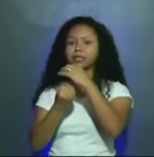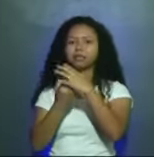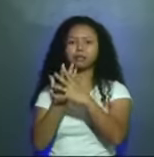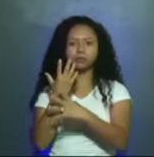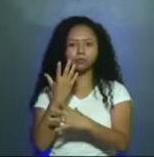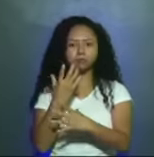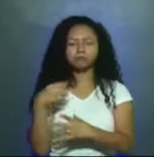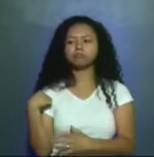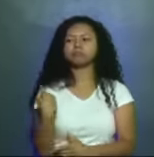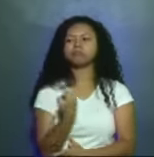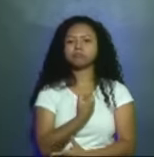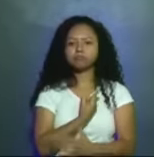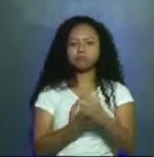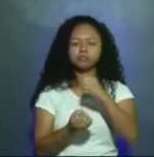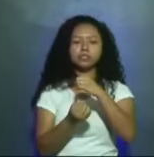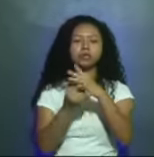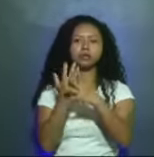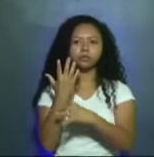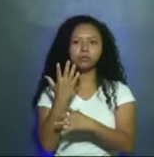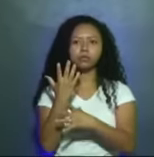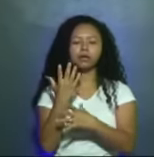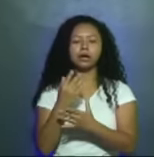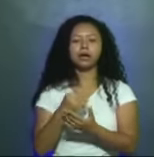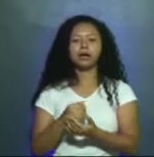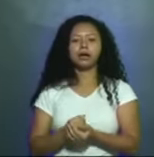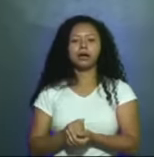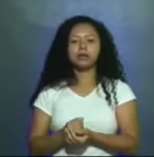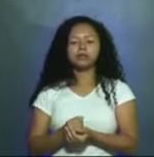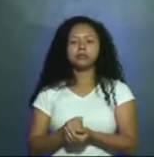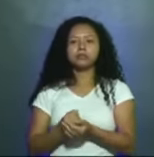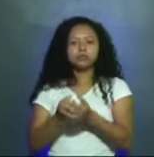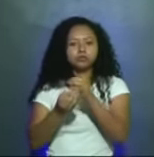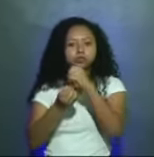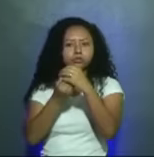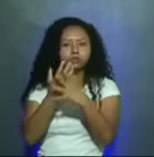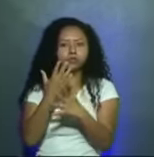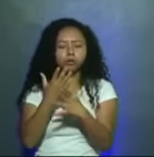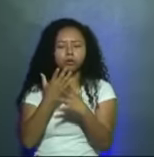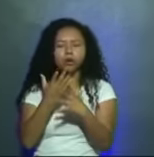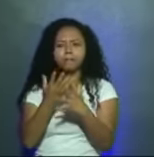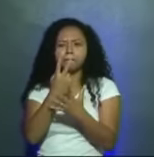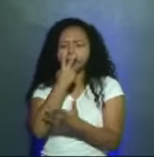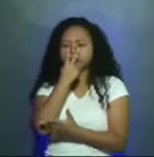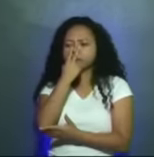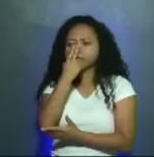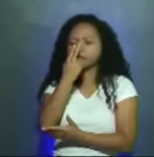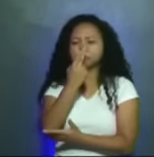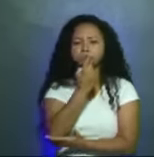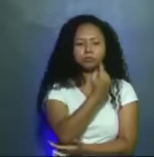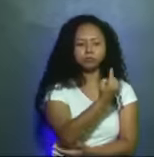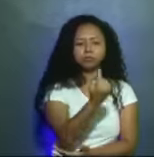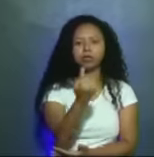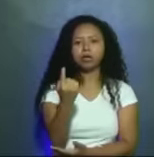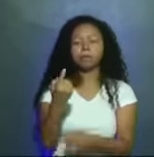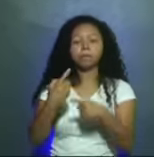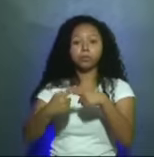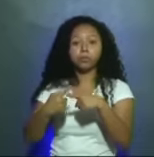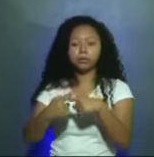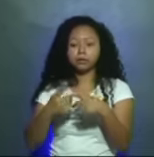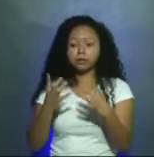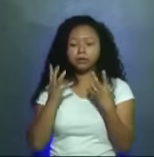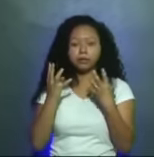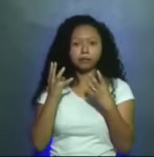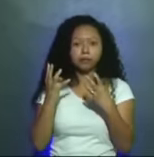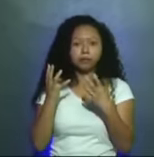nos criou, Ele nos criou na sua imagem, porque Ele queria ter comunhão conosco. Deus